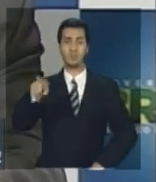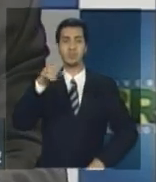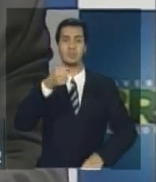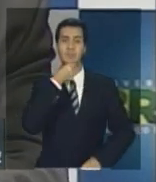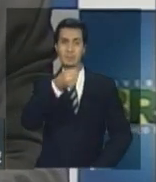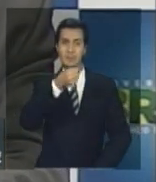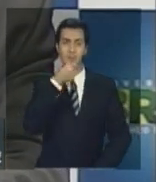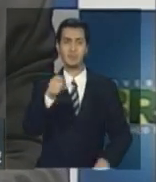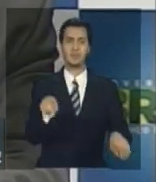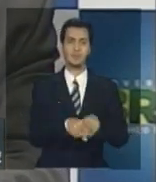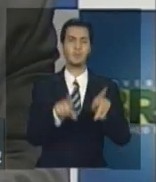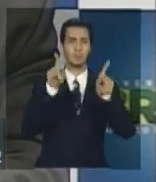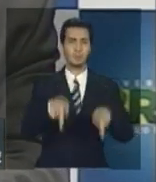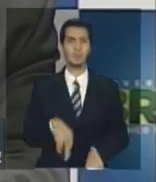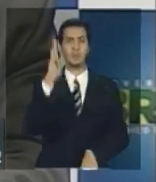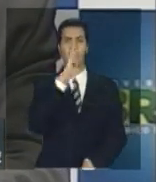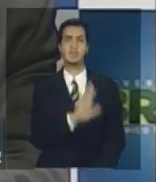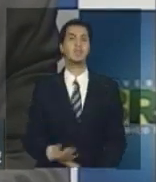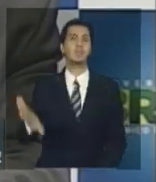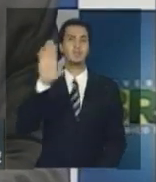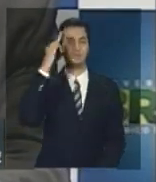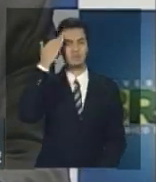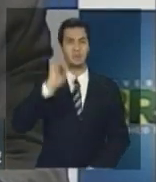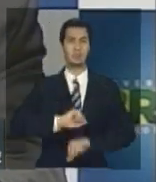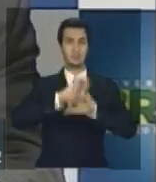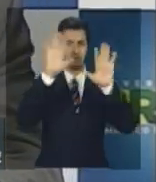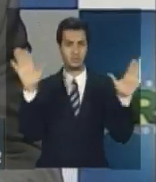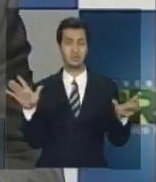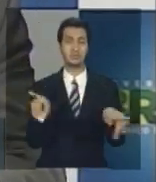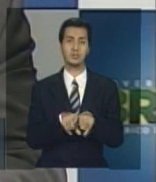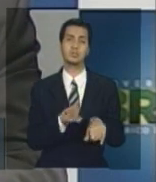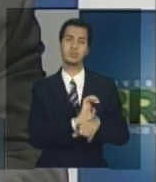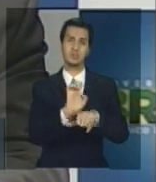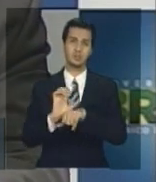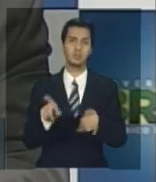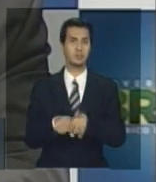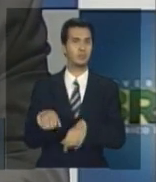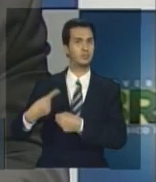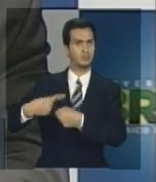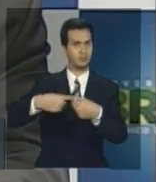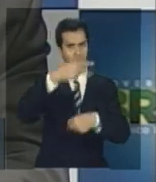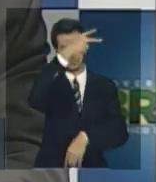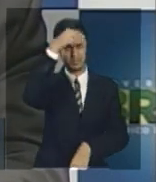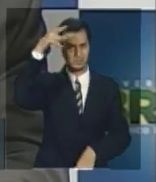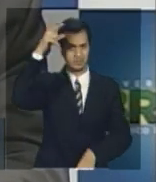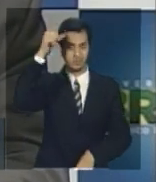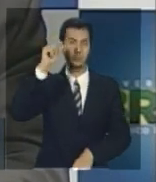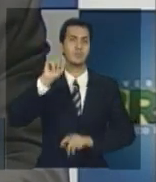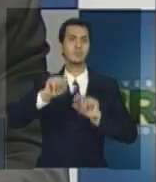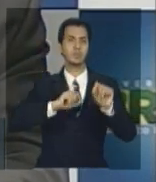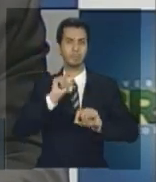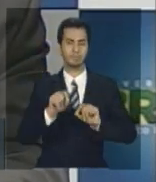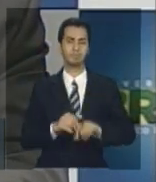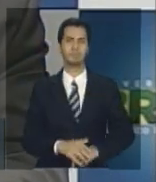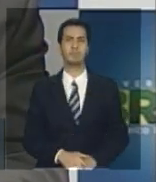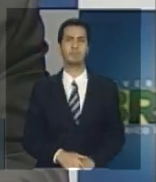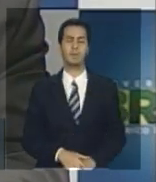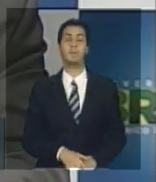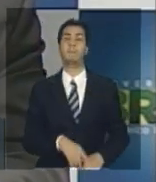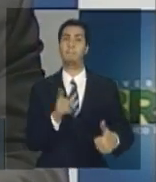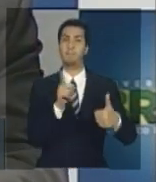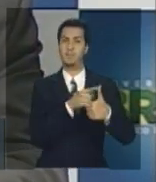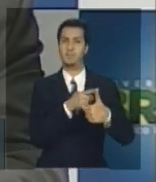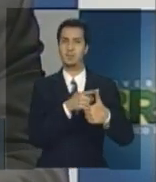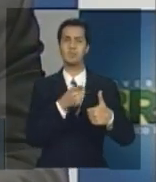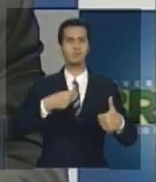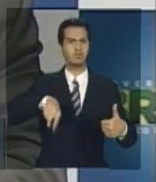mas para o conjunto aí da população brasileira, para os estados e municípios. Primeiro, a postura que a gente sempre tem mantido,